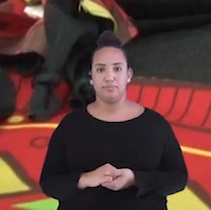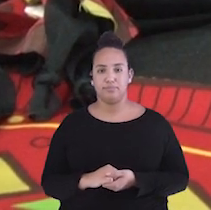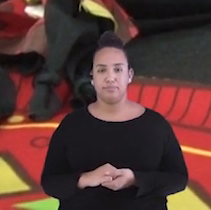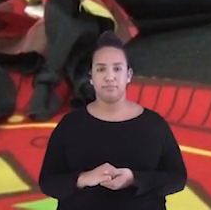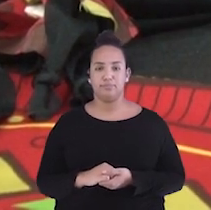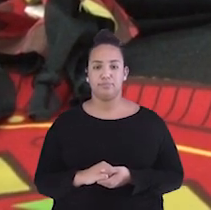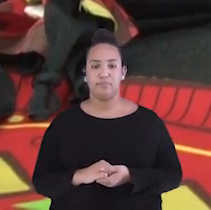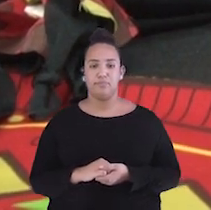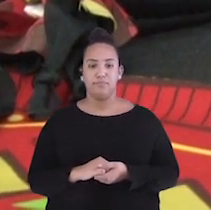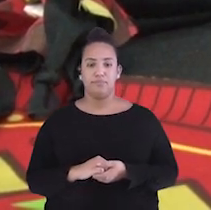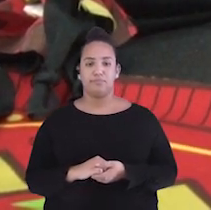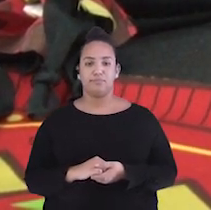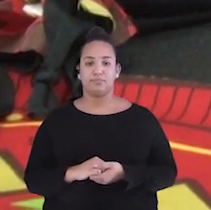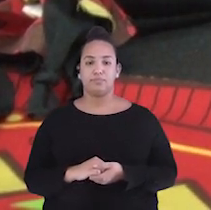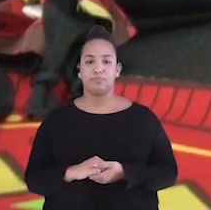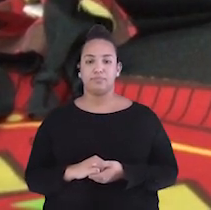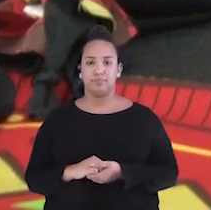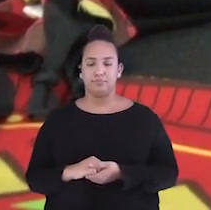galera?